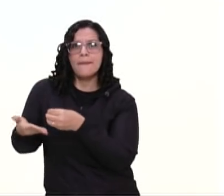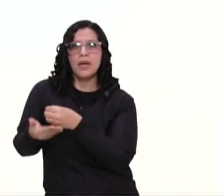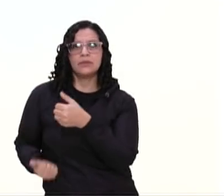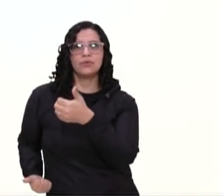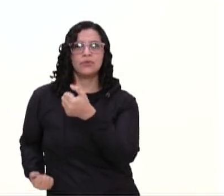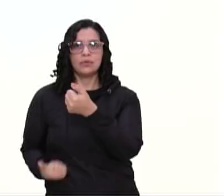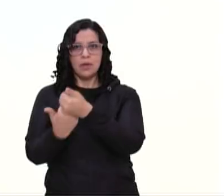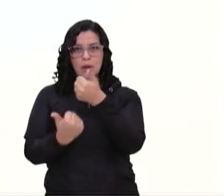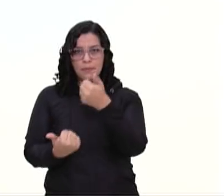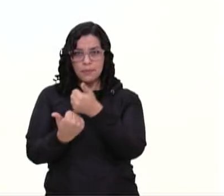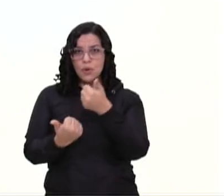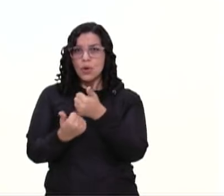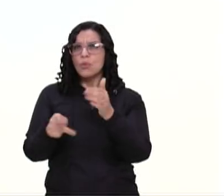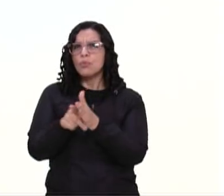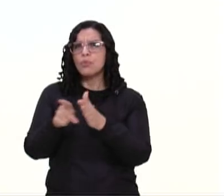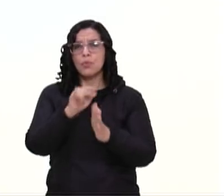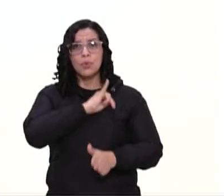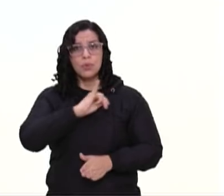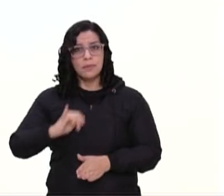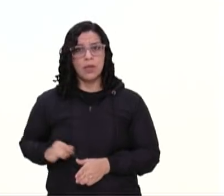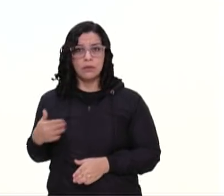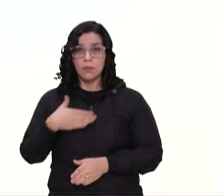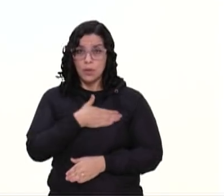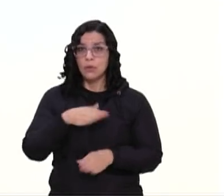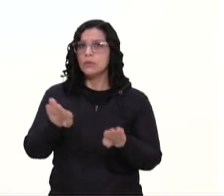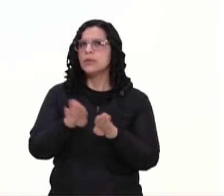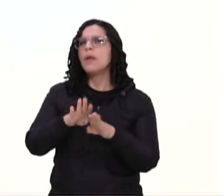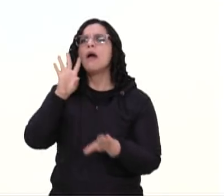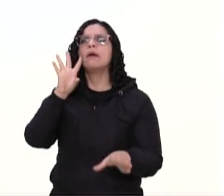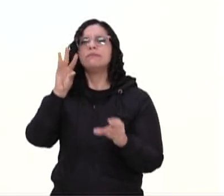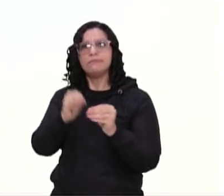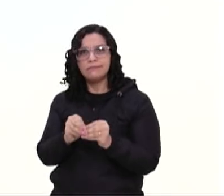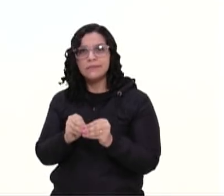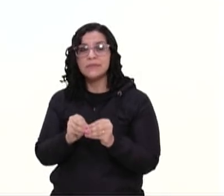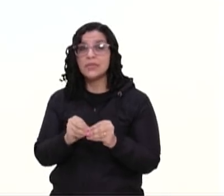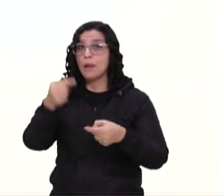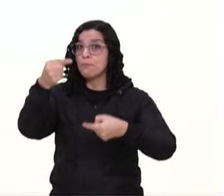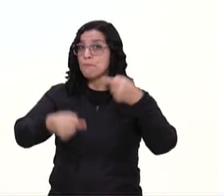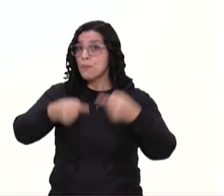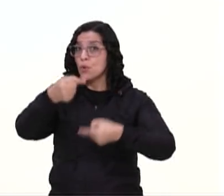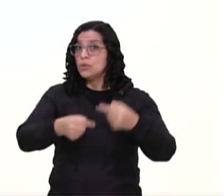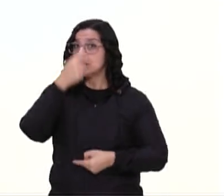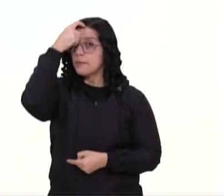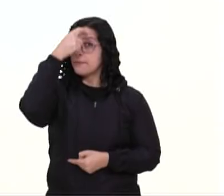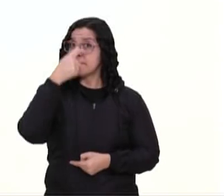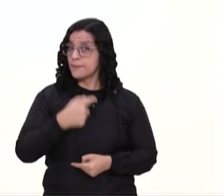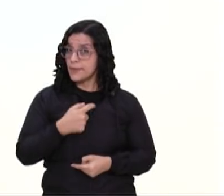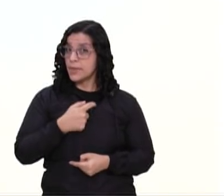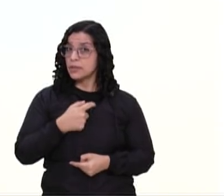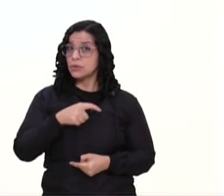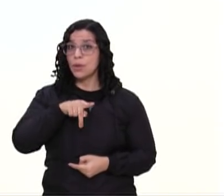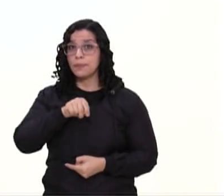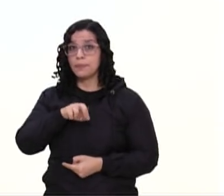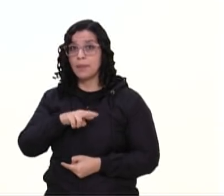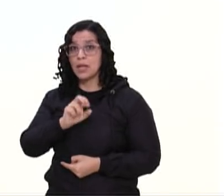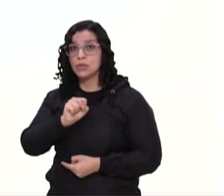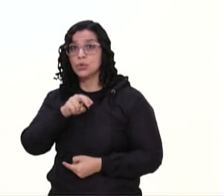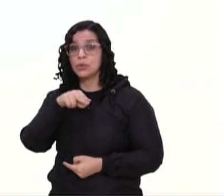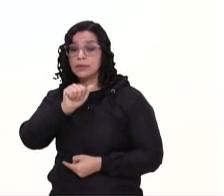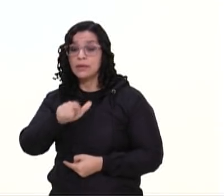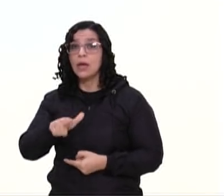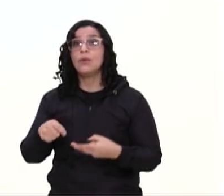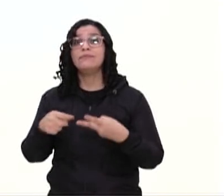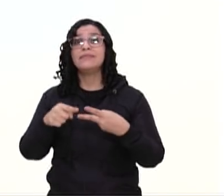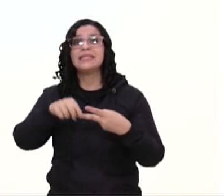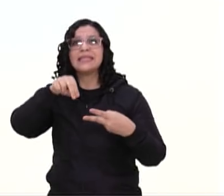imperial napoleônico. Conceber a política personalista, pessoal e nepotista